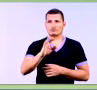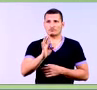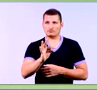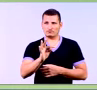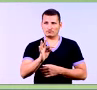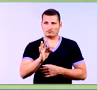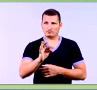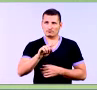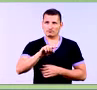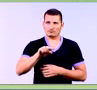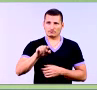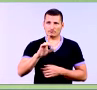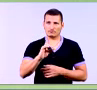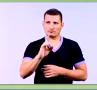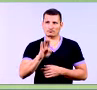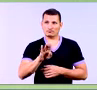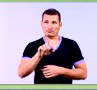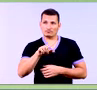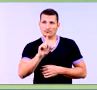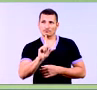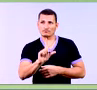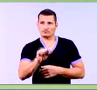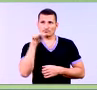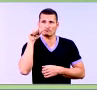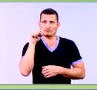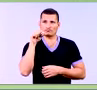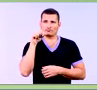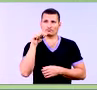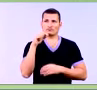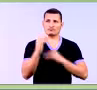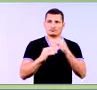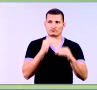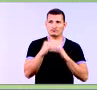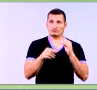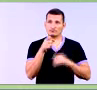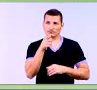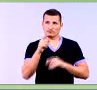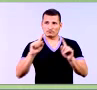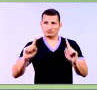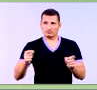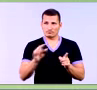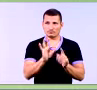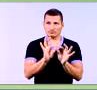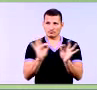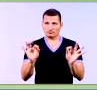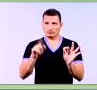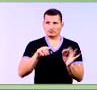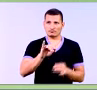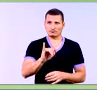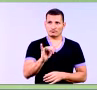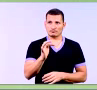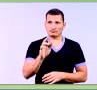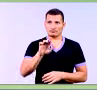de dados, que nesse caso se chama IFRO-DB, utilizando a conexão